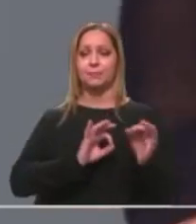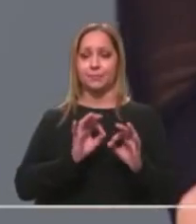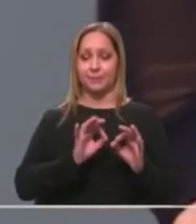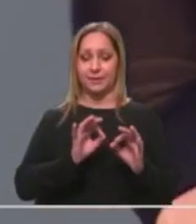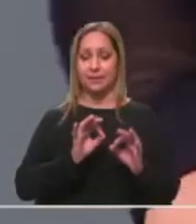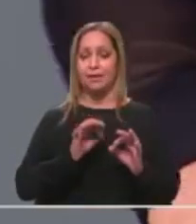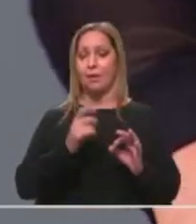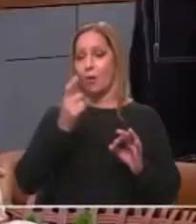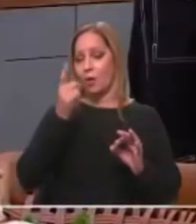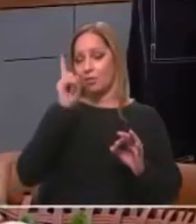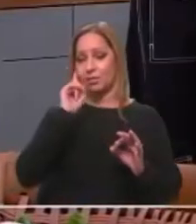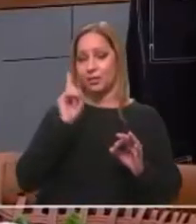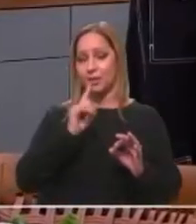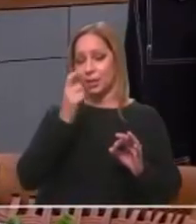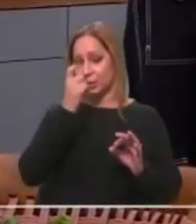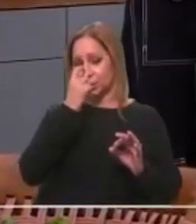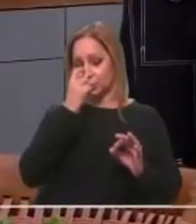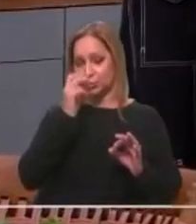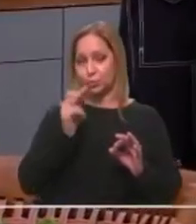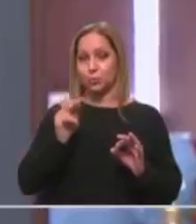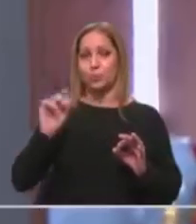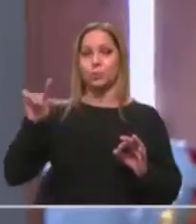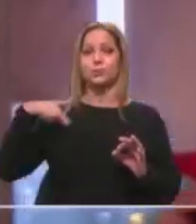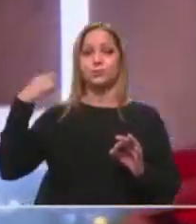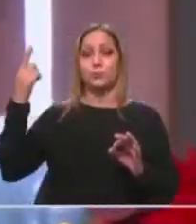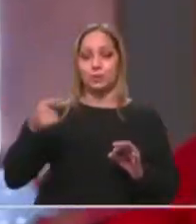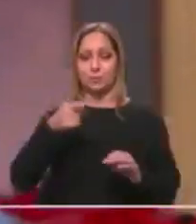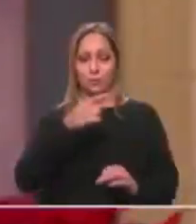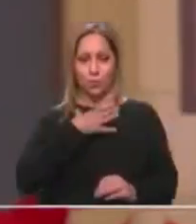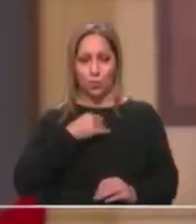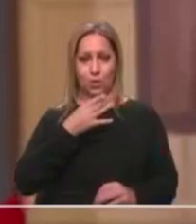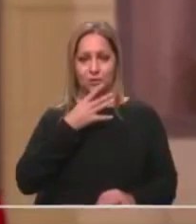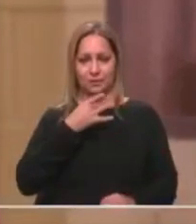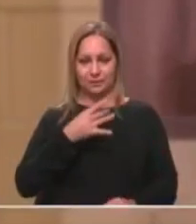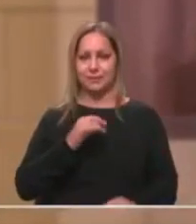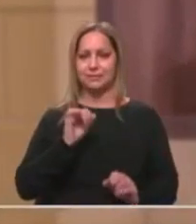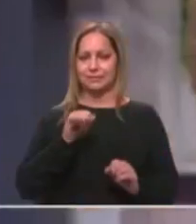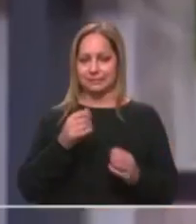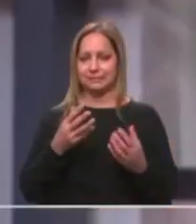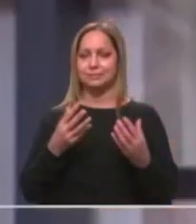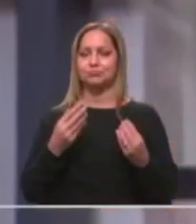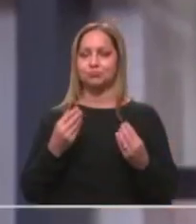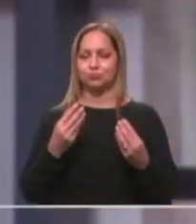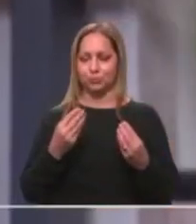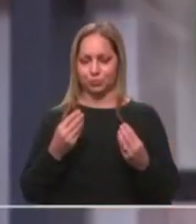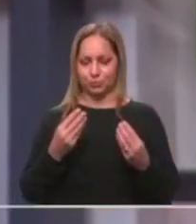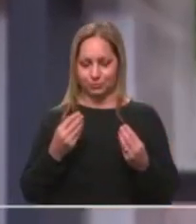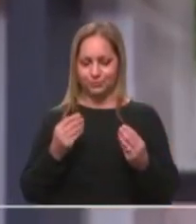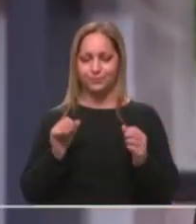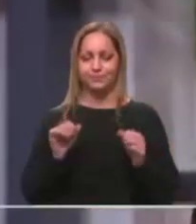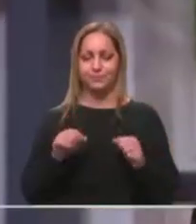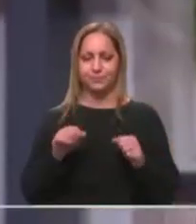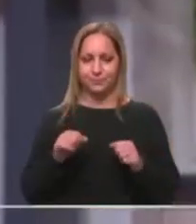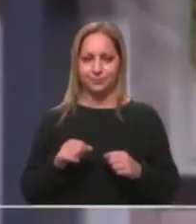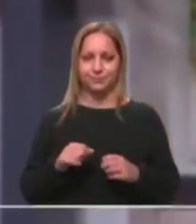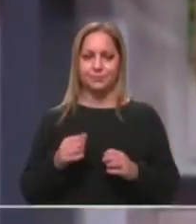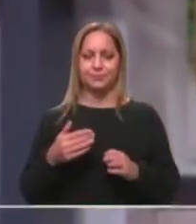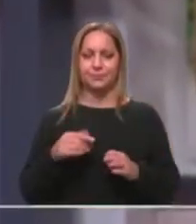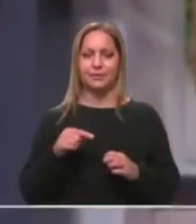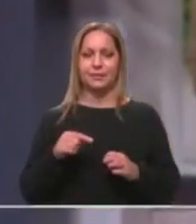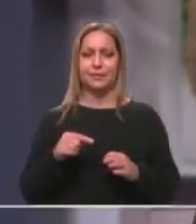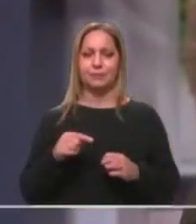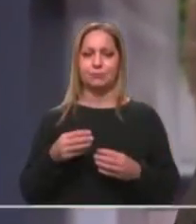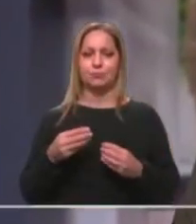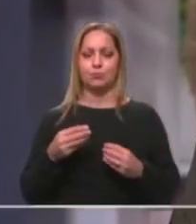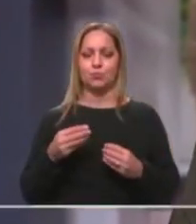Exato. Ela não... Gosta do Natal, Lisa? Gosto imenso do Natal. Imenso. Gosto não, muito. Mas não é muito cozinhar.